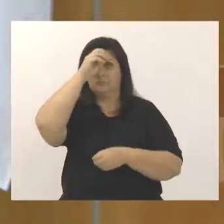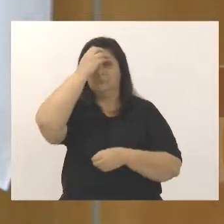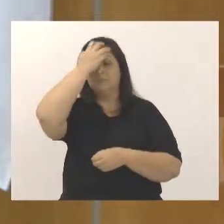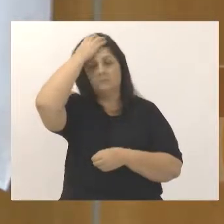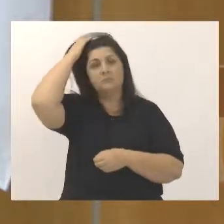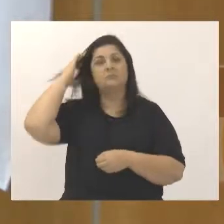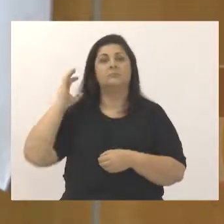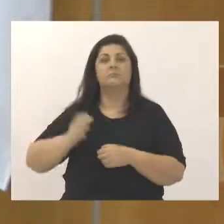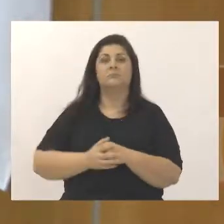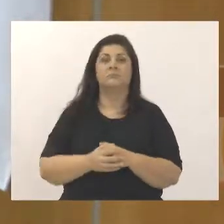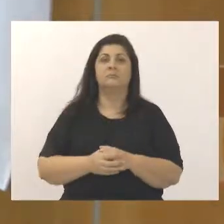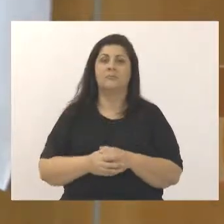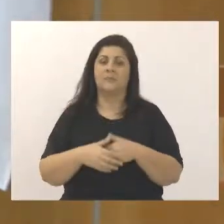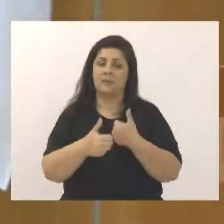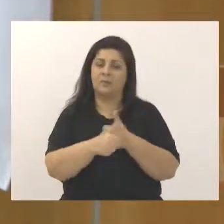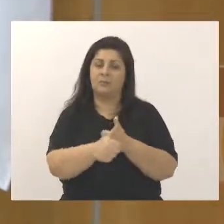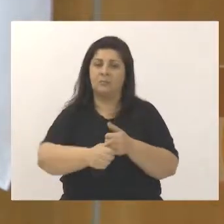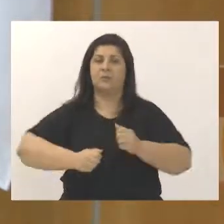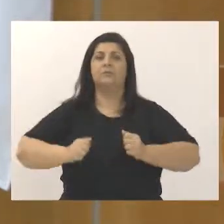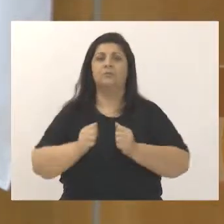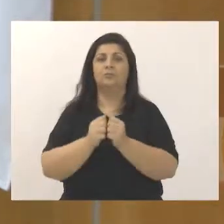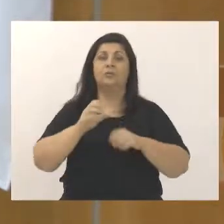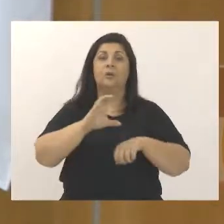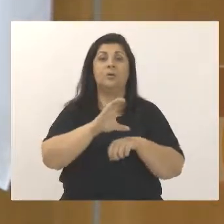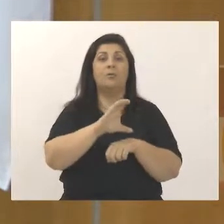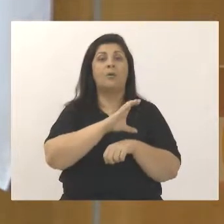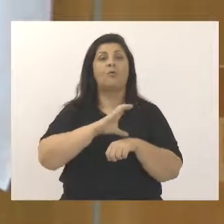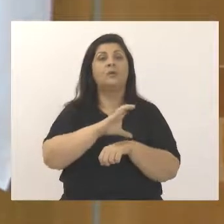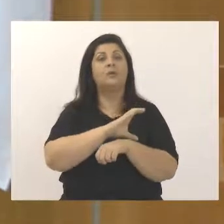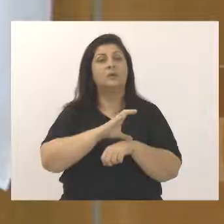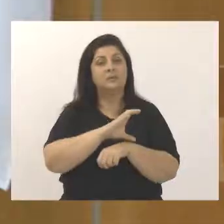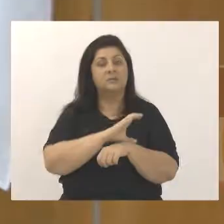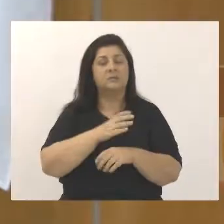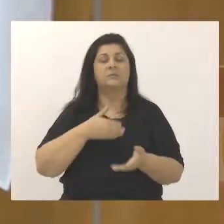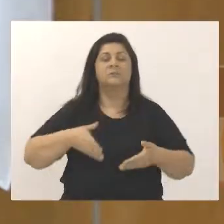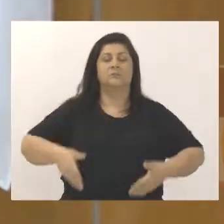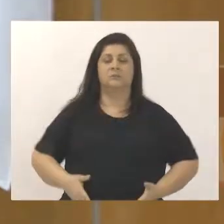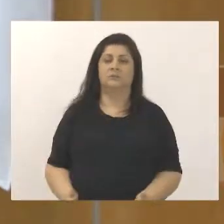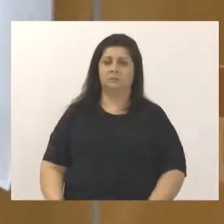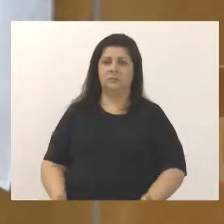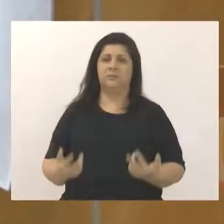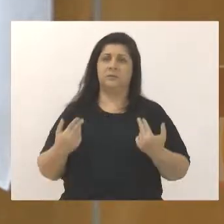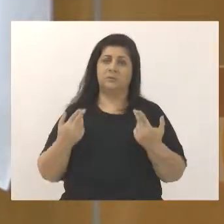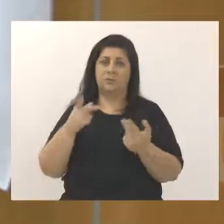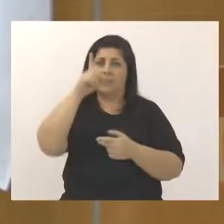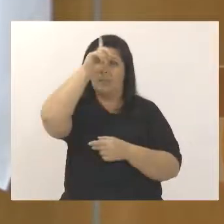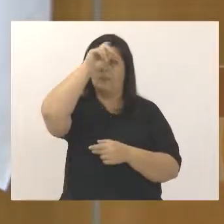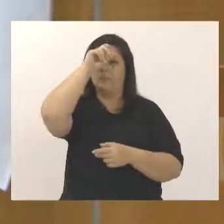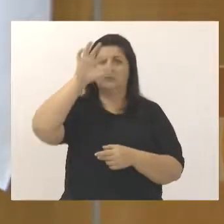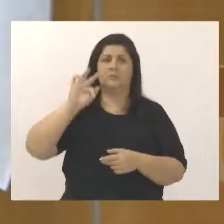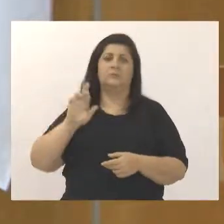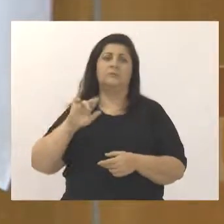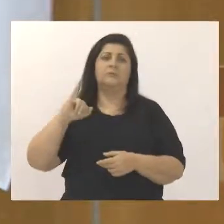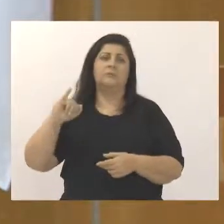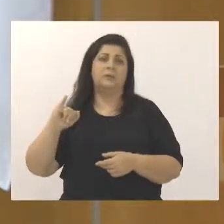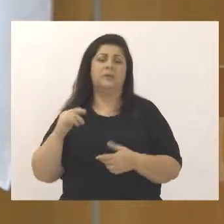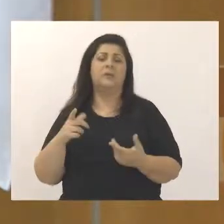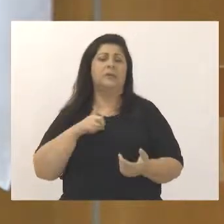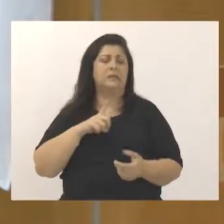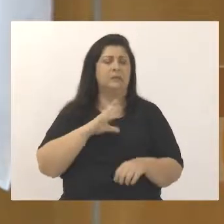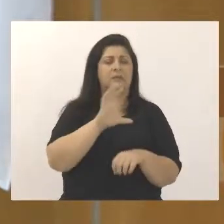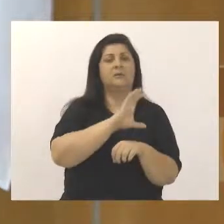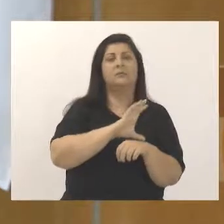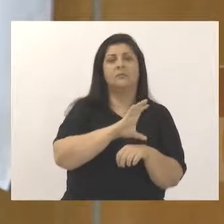vai ser acompanhada pela coordenação do nascimento, que nem como no Hospital São Francisco. Lá tem a